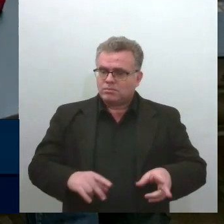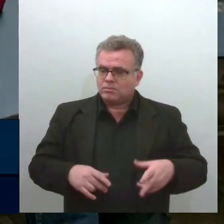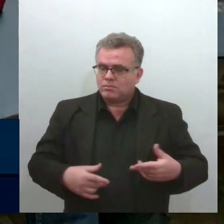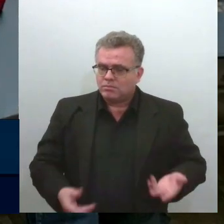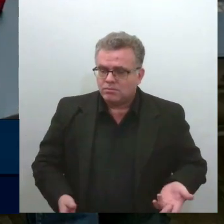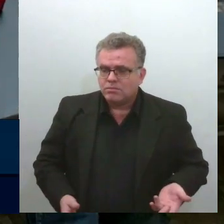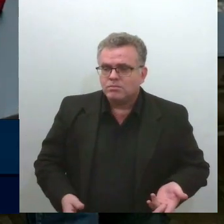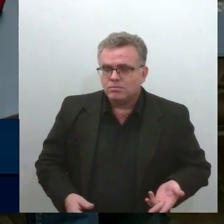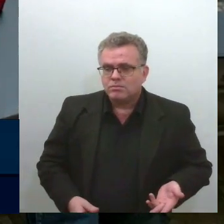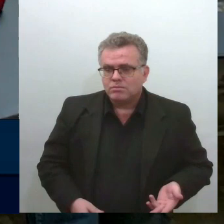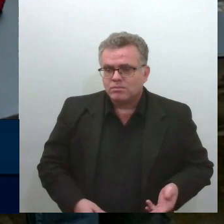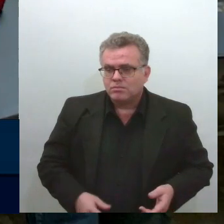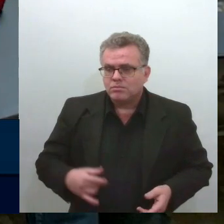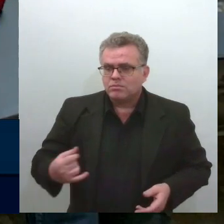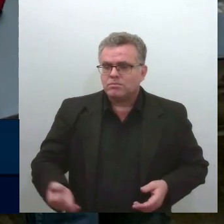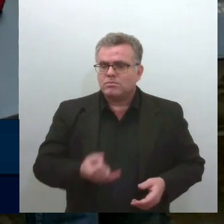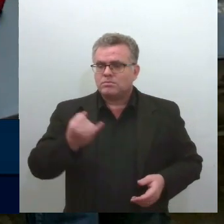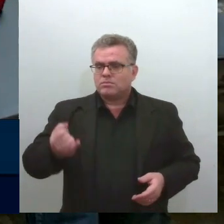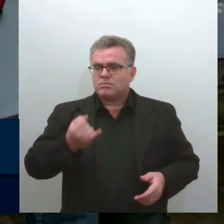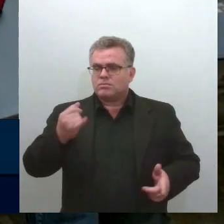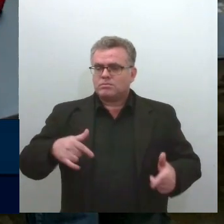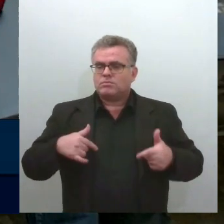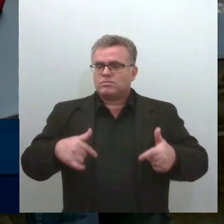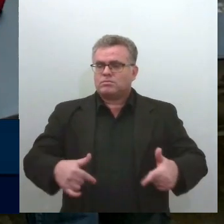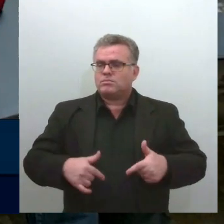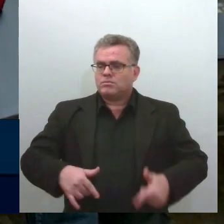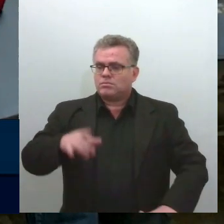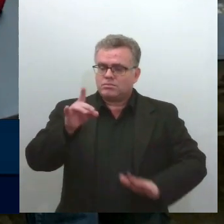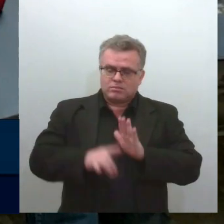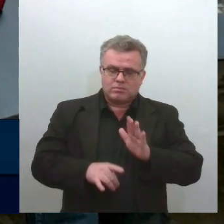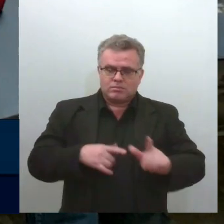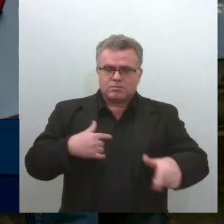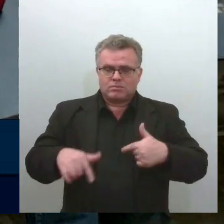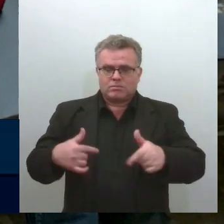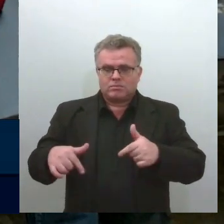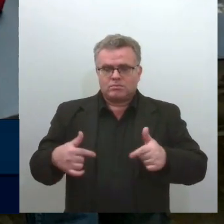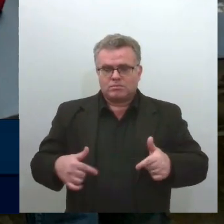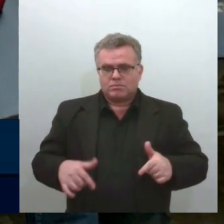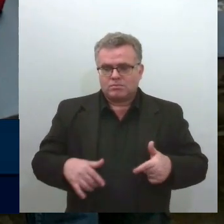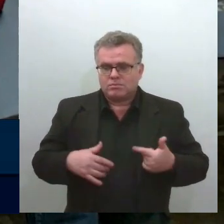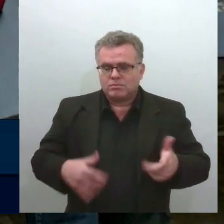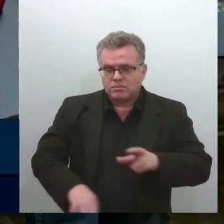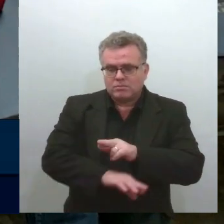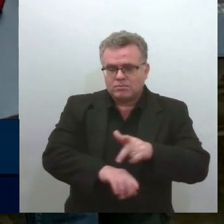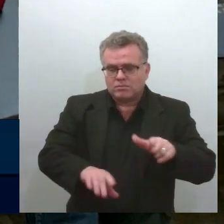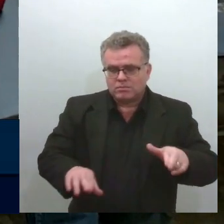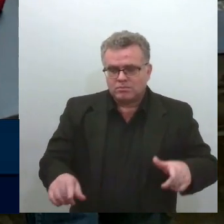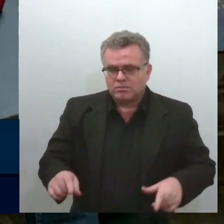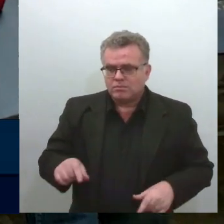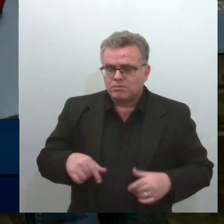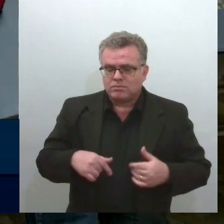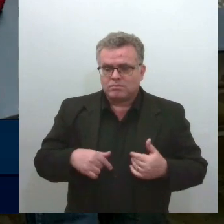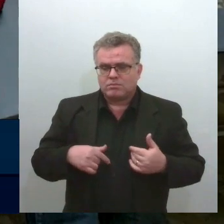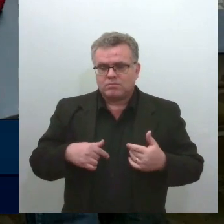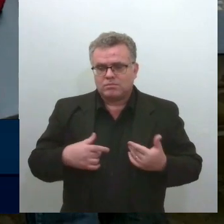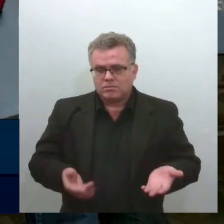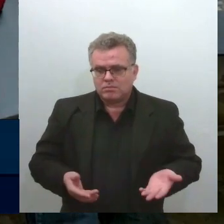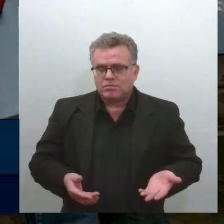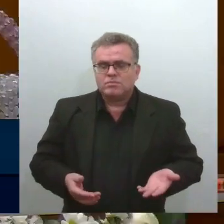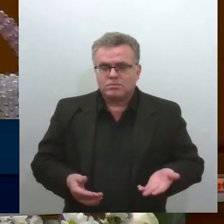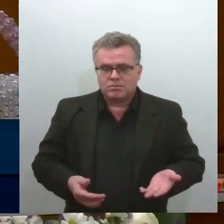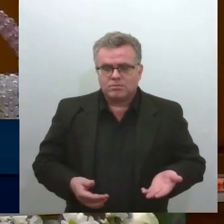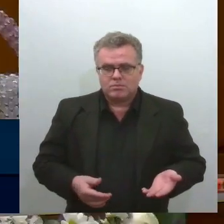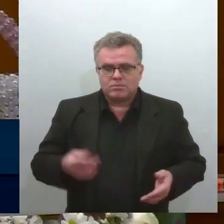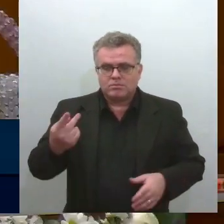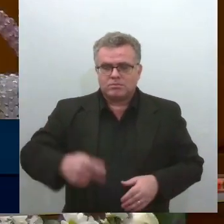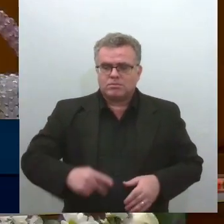dos direitos trabalhistas, né, dos radialistas e dos jornalistas, né, no nosso estado, no nosso país, né, que faz